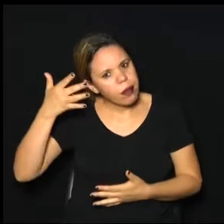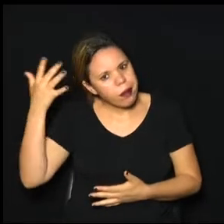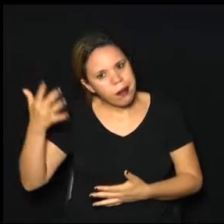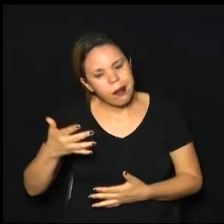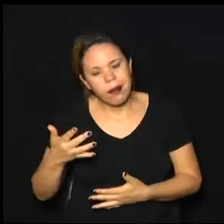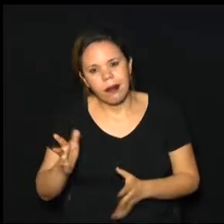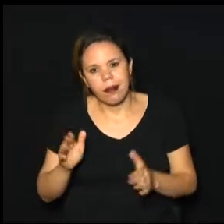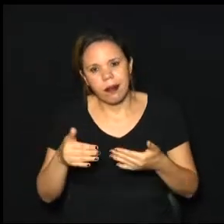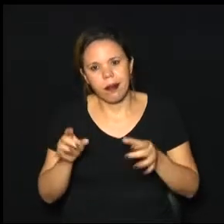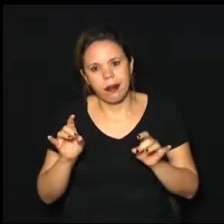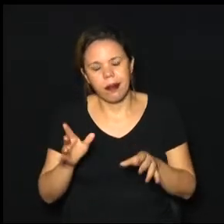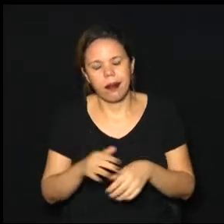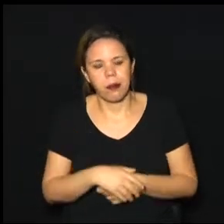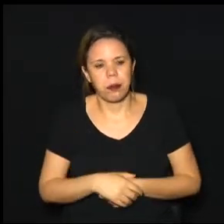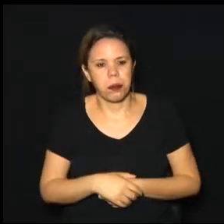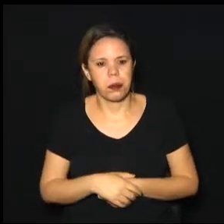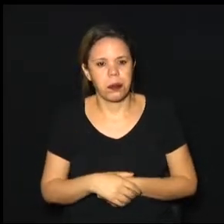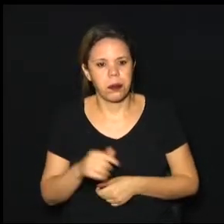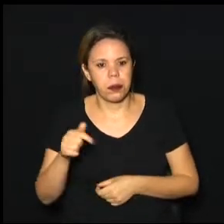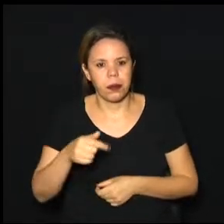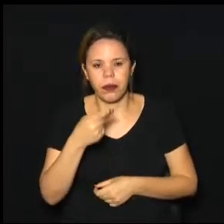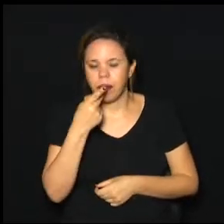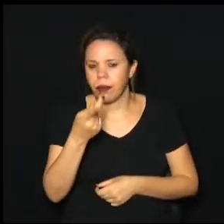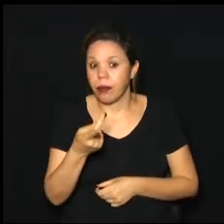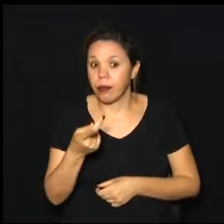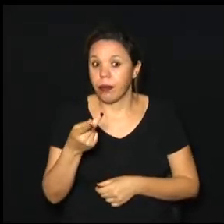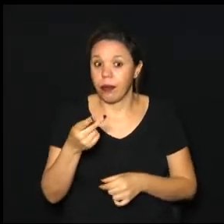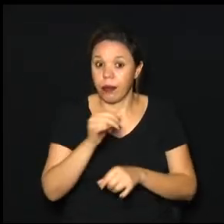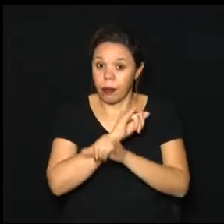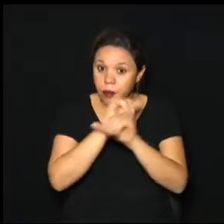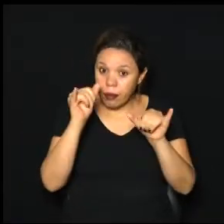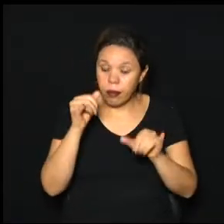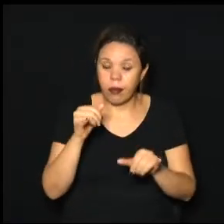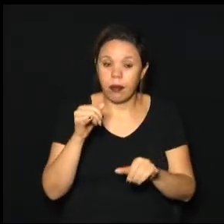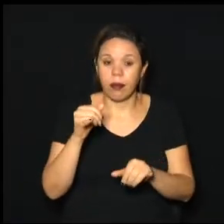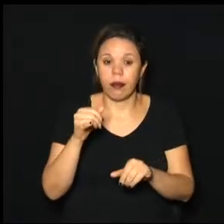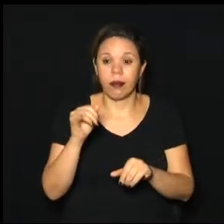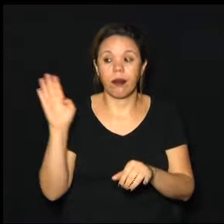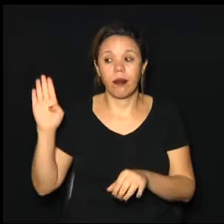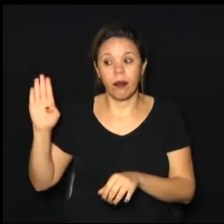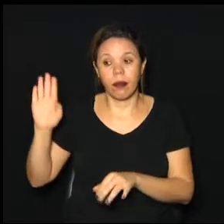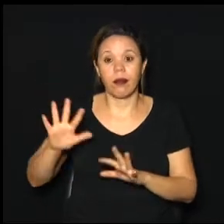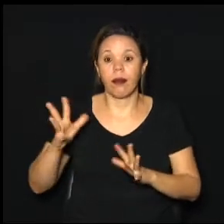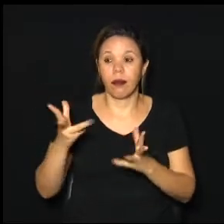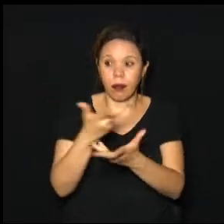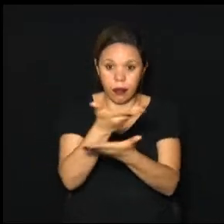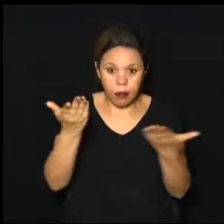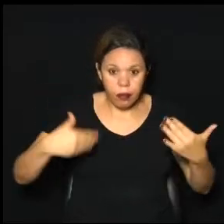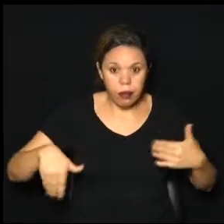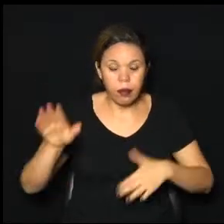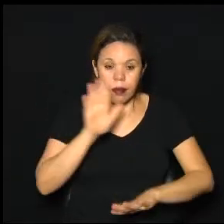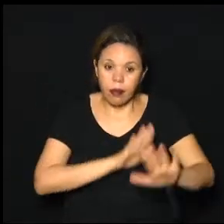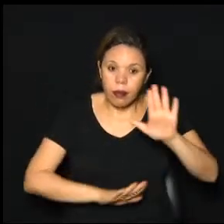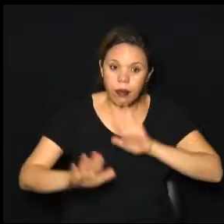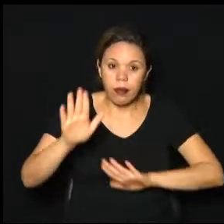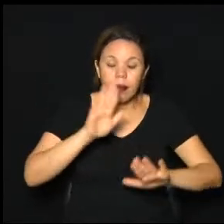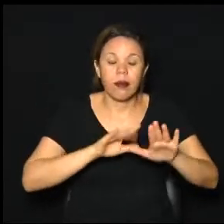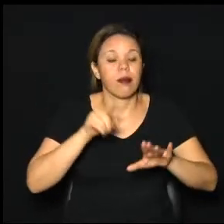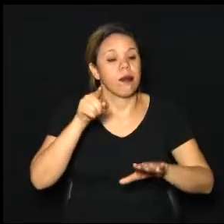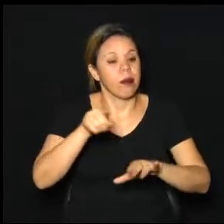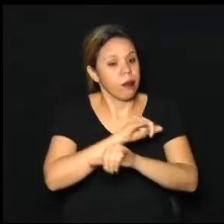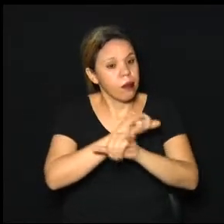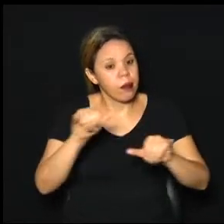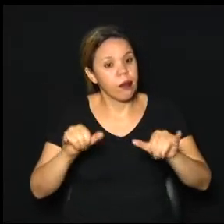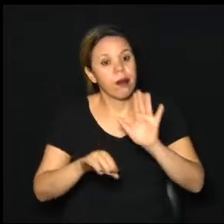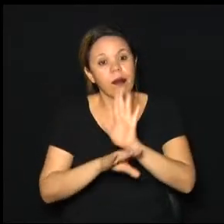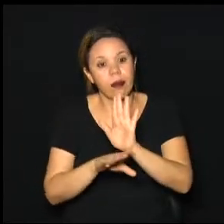com exclusividade, mas aqui eu já deixo o alerta aos candidatos que tomem bastante cuidado com esse tipo de campanha, porque